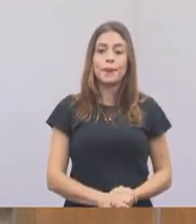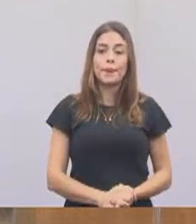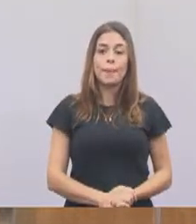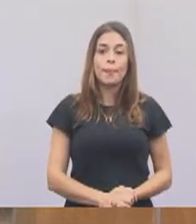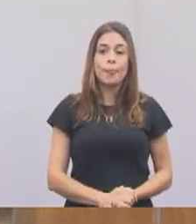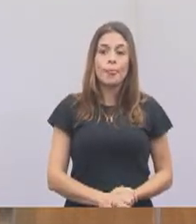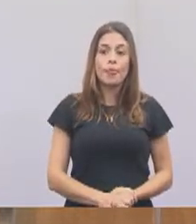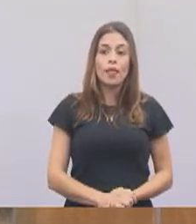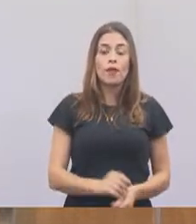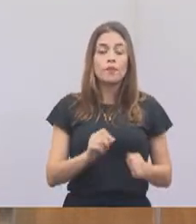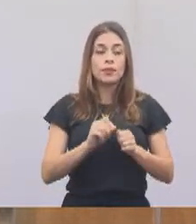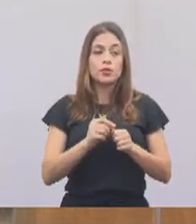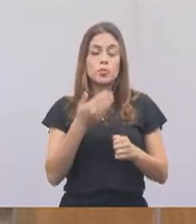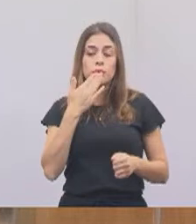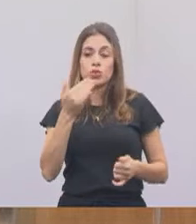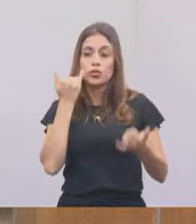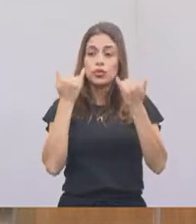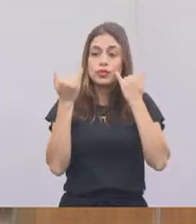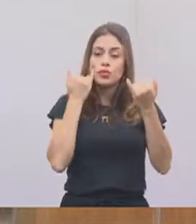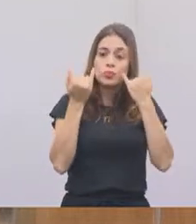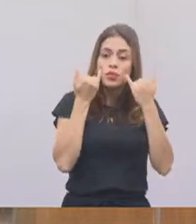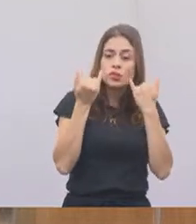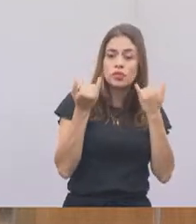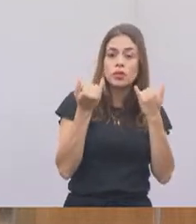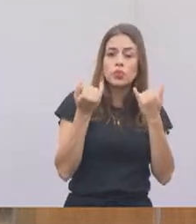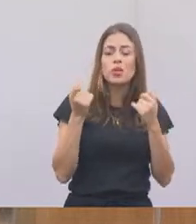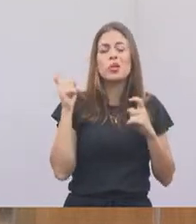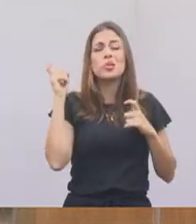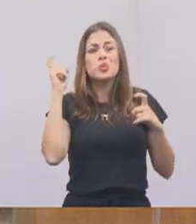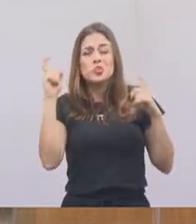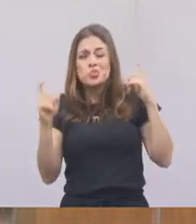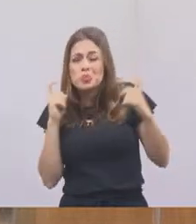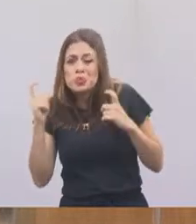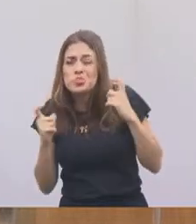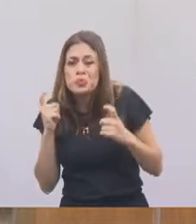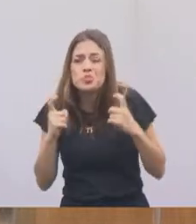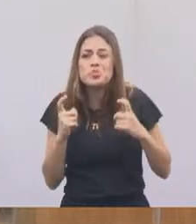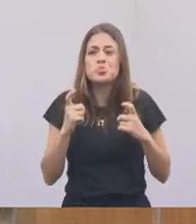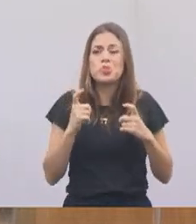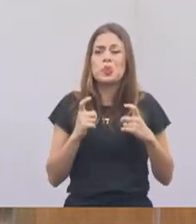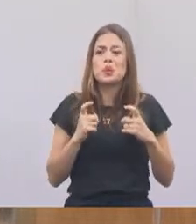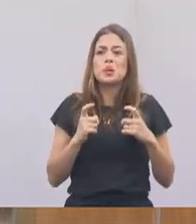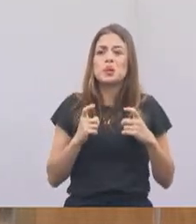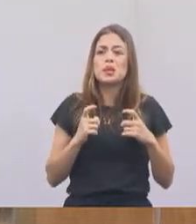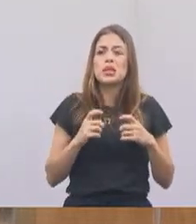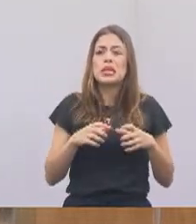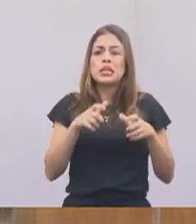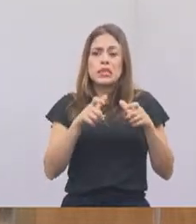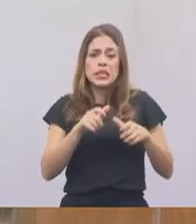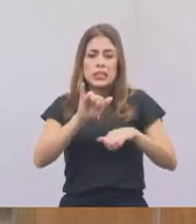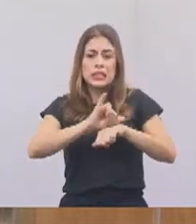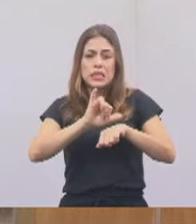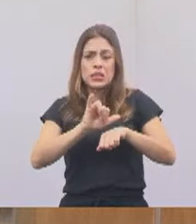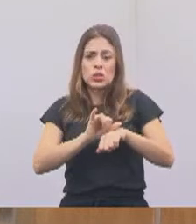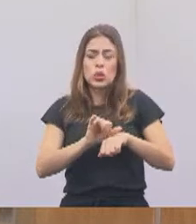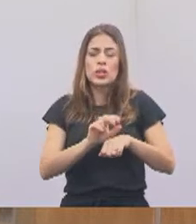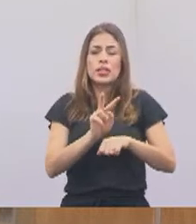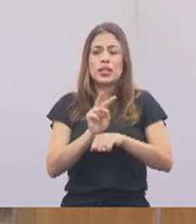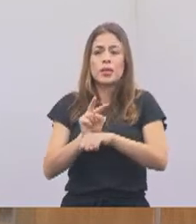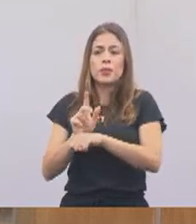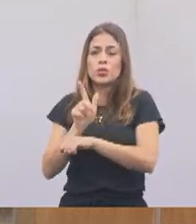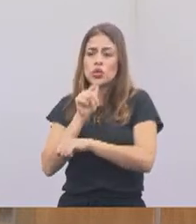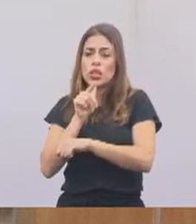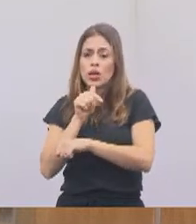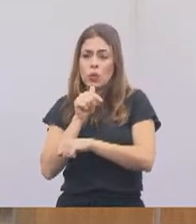de informações de uma situação preocupante na estação de tratamento central, estação de água e tratamento